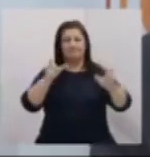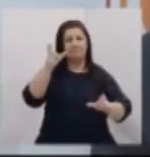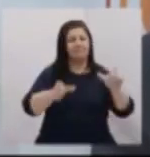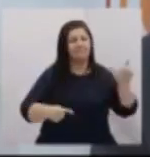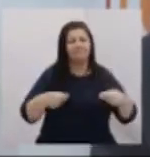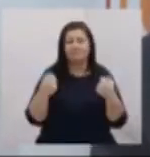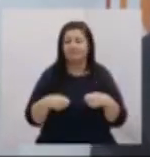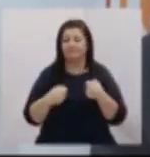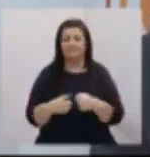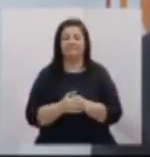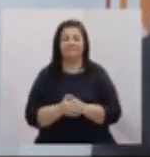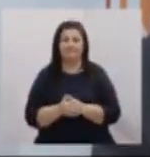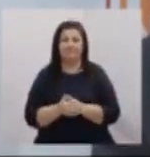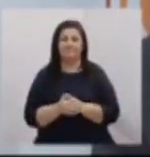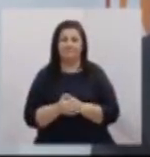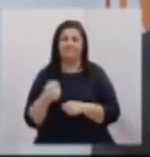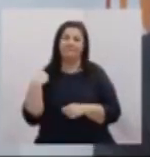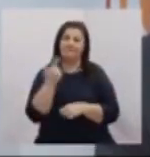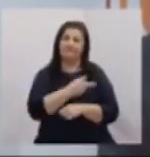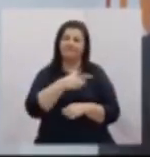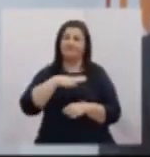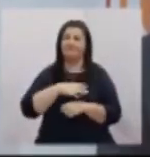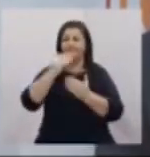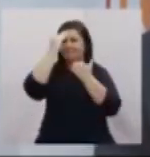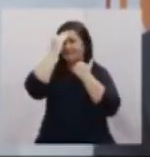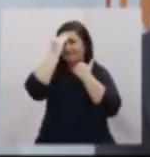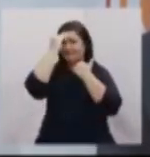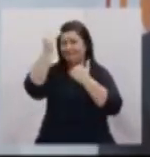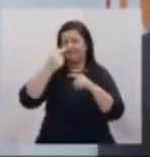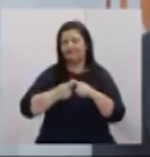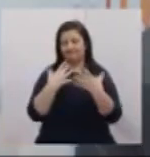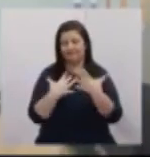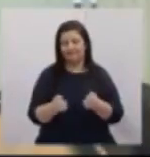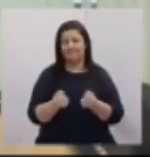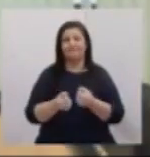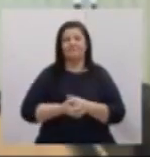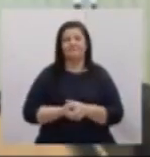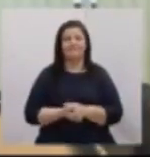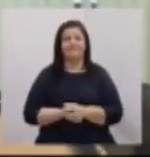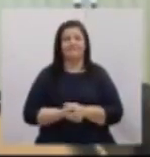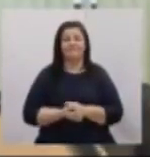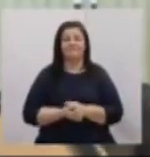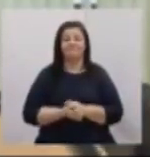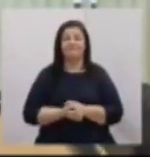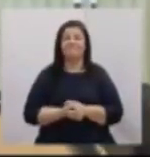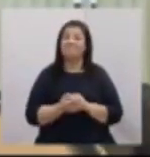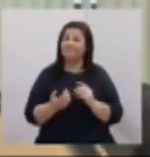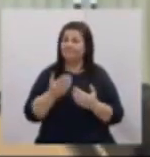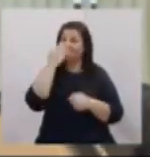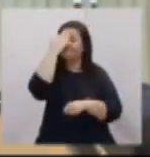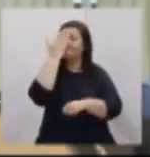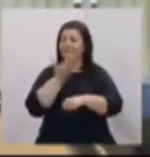carentes e mais vulneráveis da nossa cidade. Muito obrigado por ter aceito o nosso convite. Eu acredito, né, minha religião